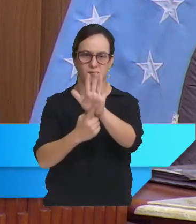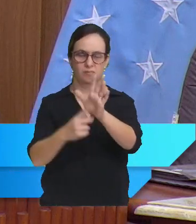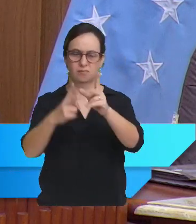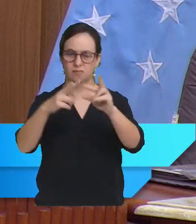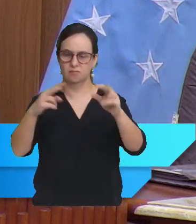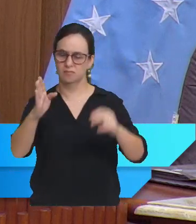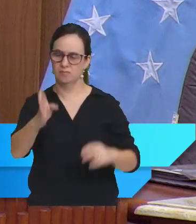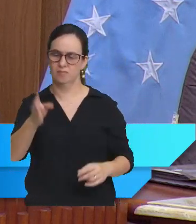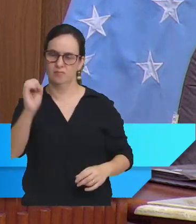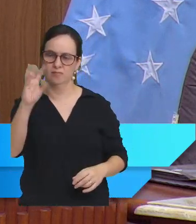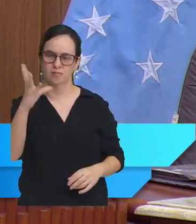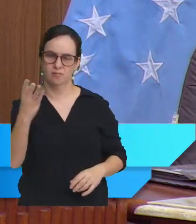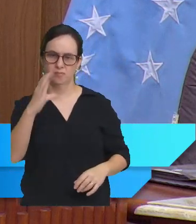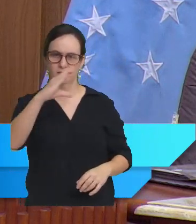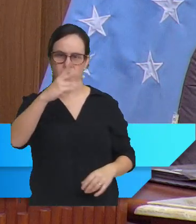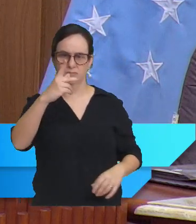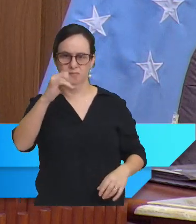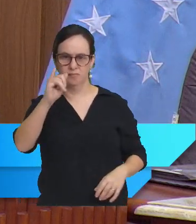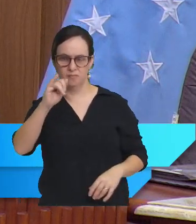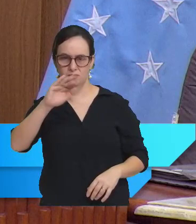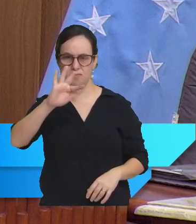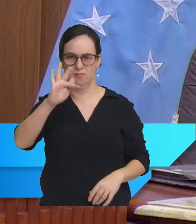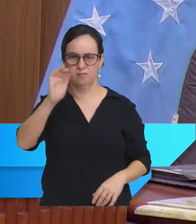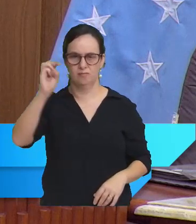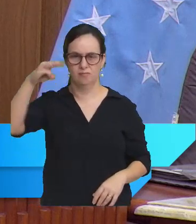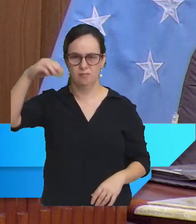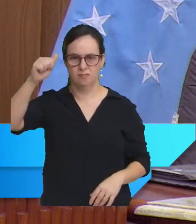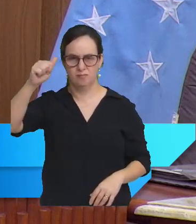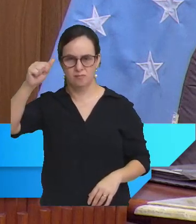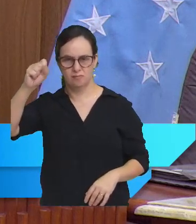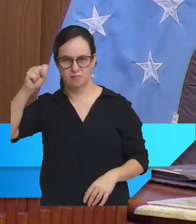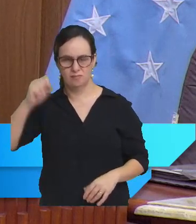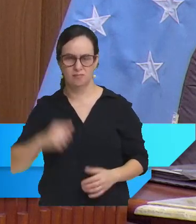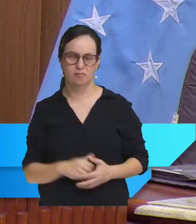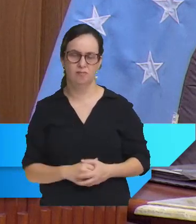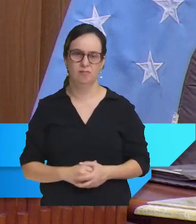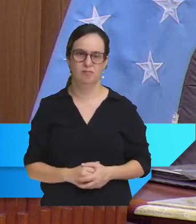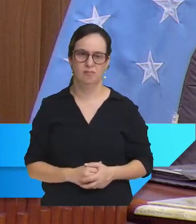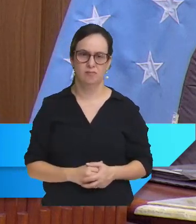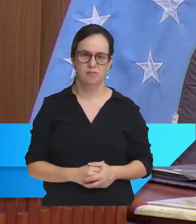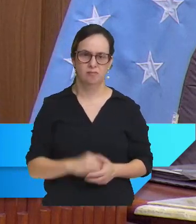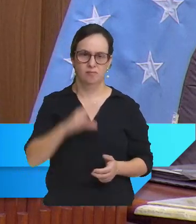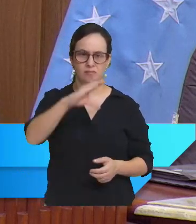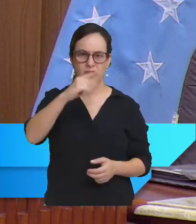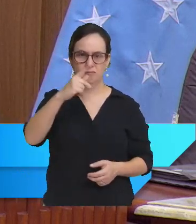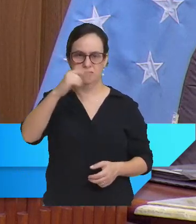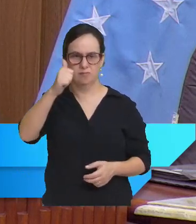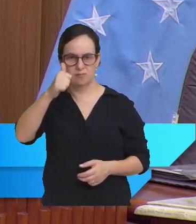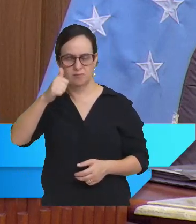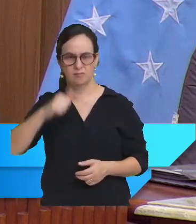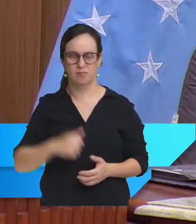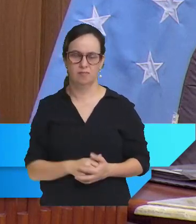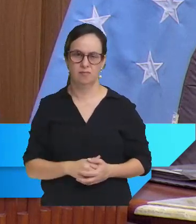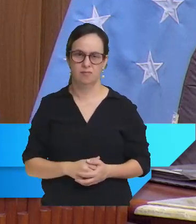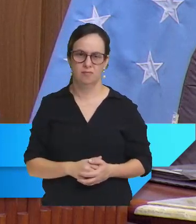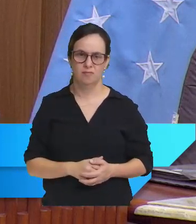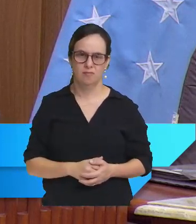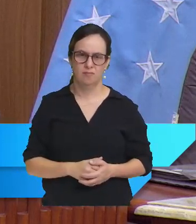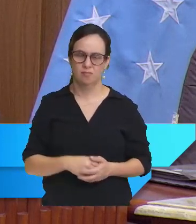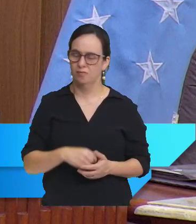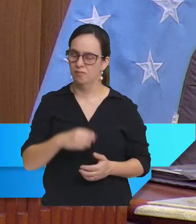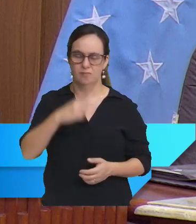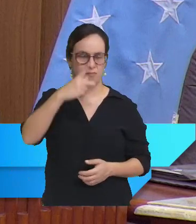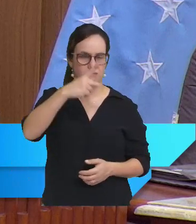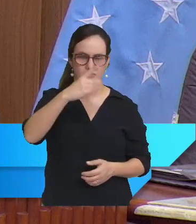CPI da pandemia, que multou os fura-fila da vacina, arrecadamos R$ 90 mil. Também 16 projetos de leis aprovados,